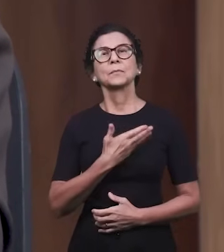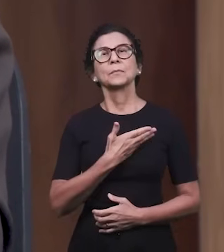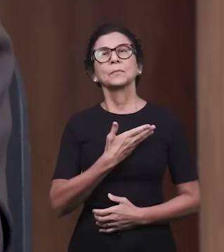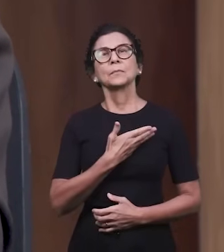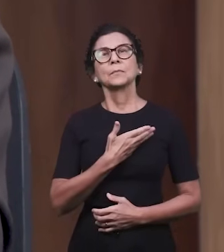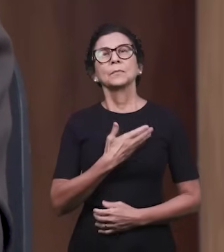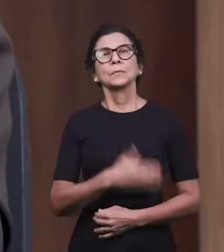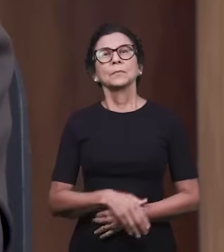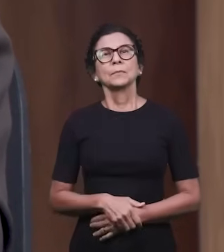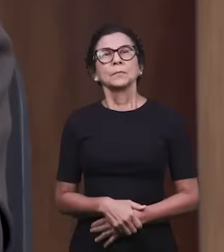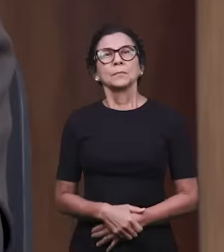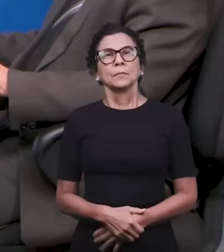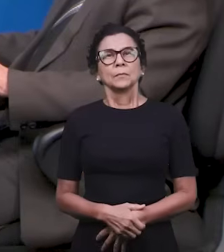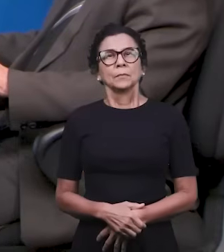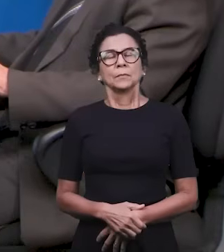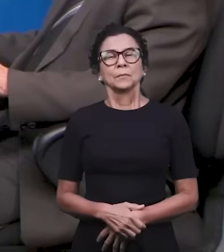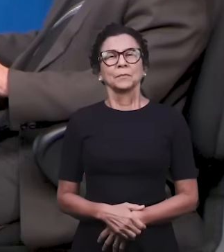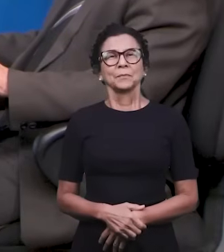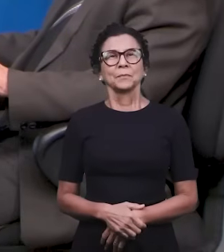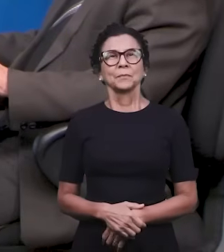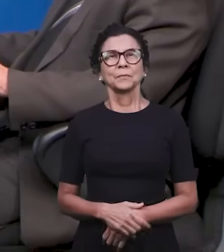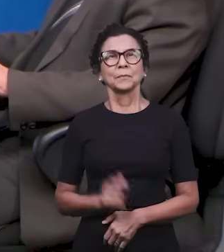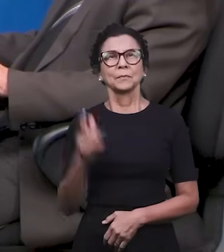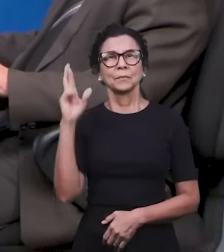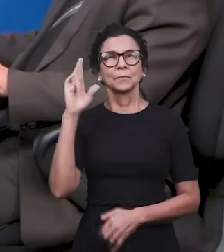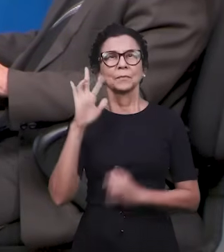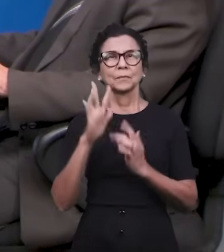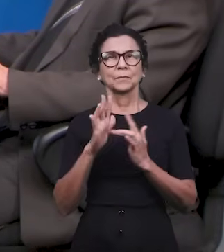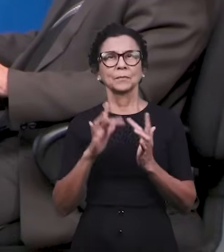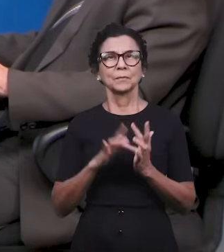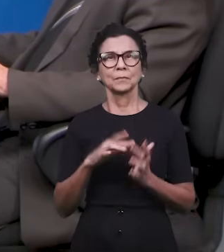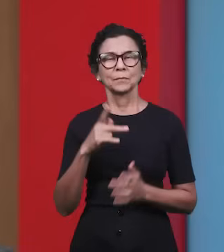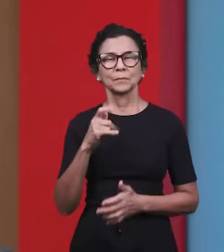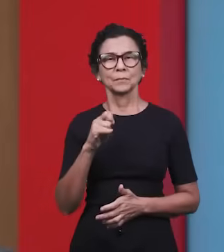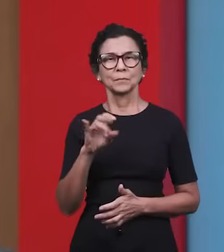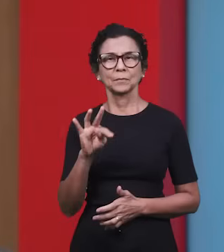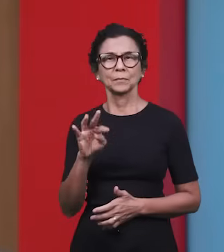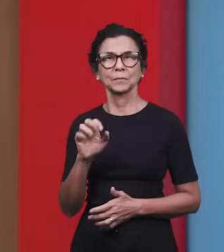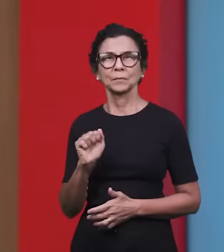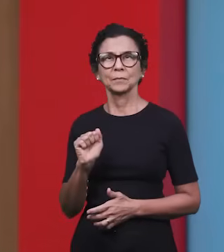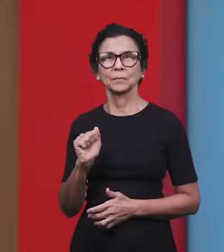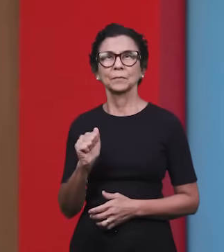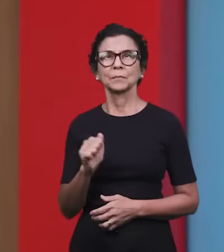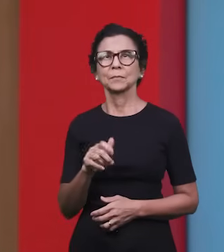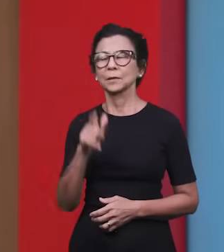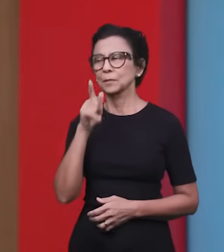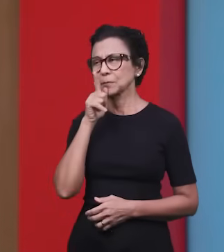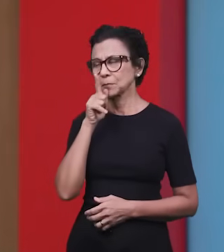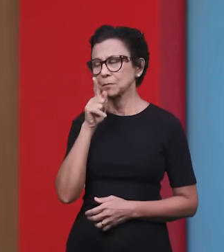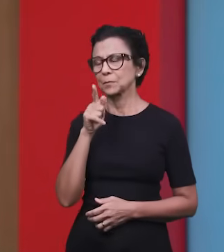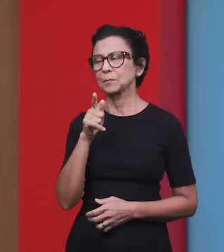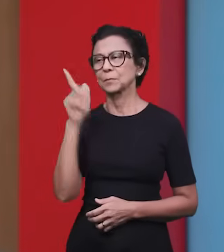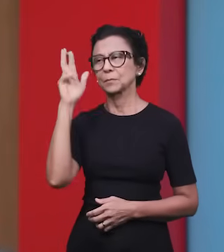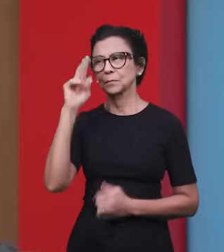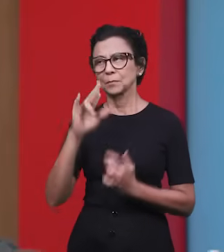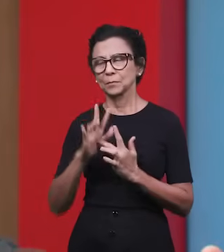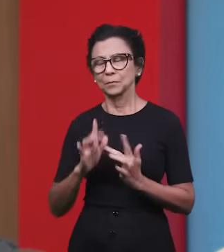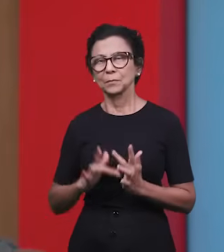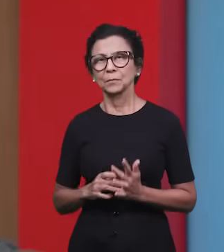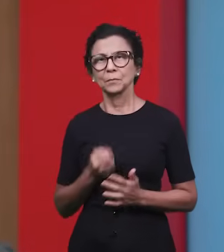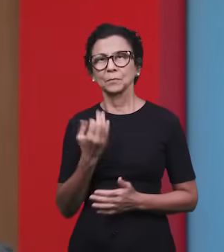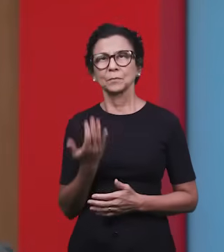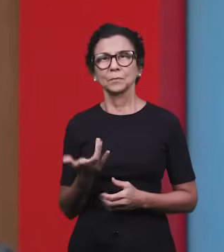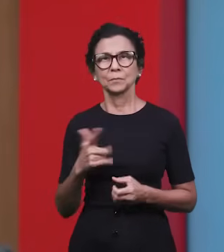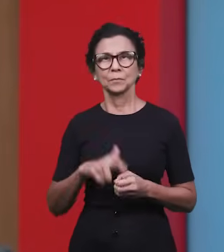aqui conosco mais uma vez, pastor Fernando Pita. A paz do Senhor, pastor Fernando. Pai do Senhor, pastor Gilson, Pai do Senhor, irmãos. É muito bom estar